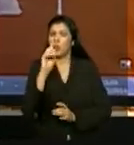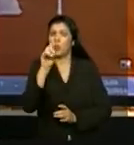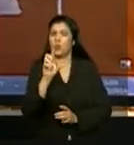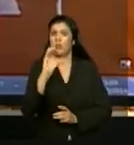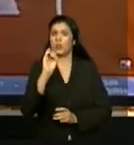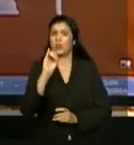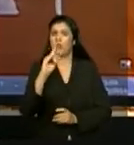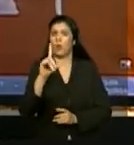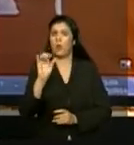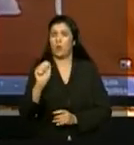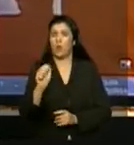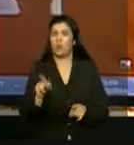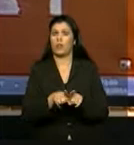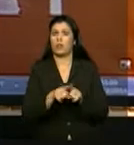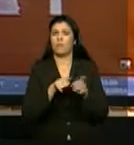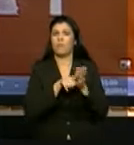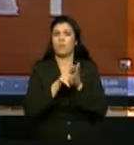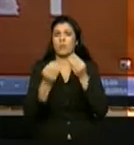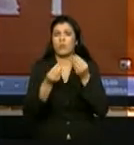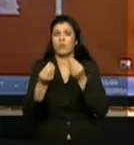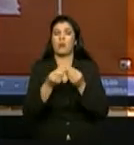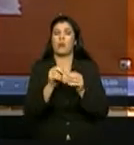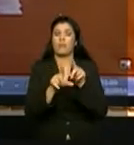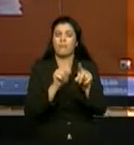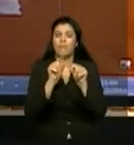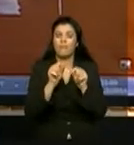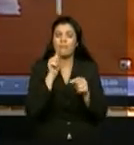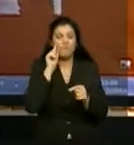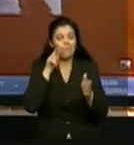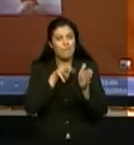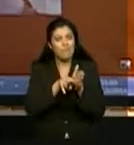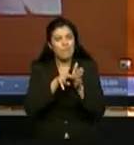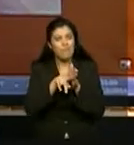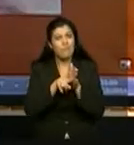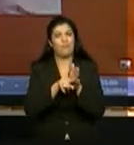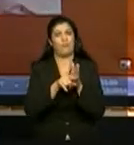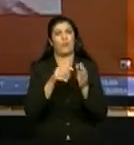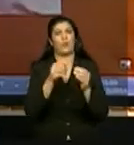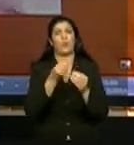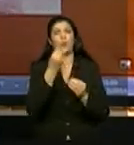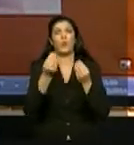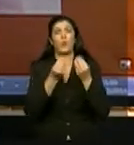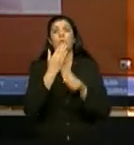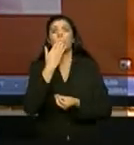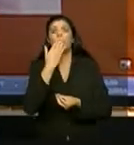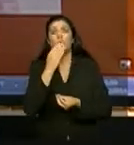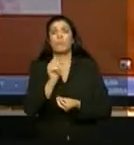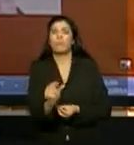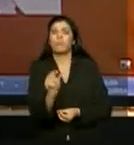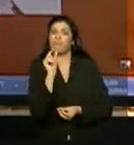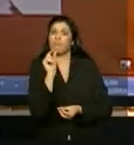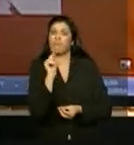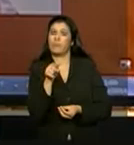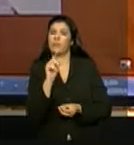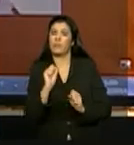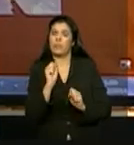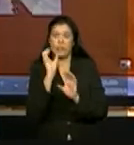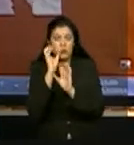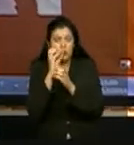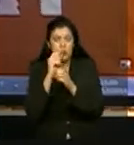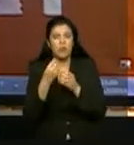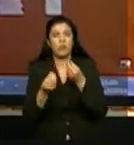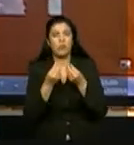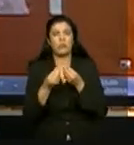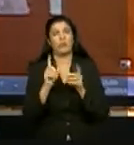essa independência da mostra que se pode obter dinheiro dele tipo de monstro ao senado mesmo que se a solução